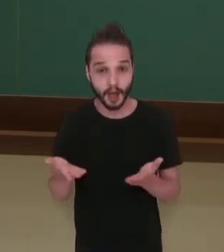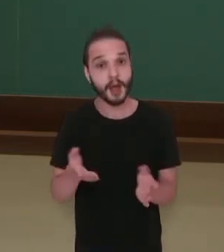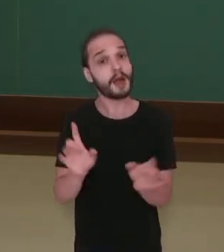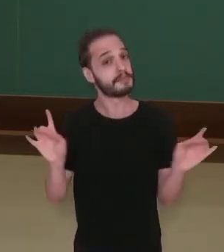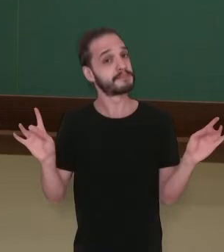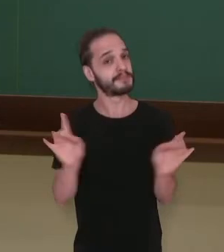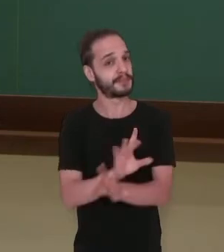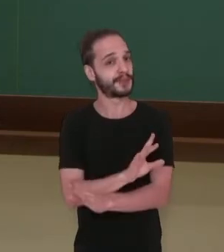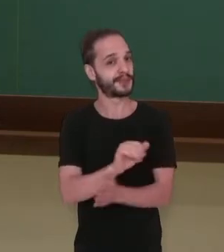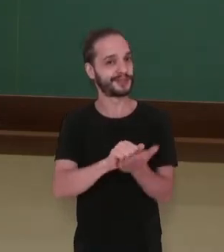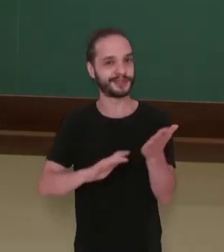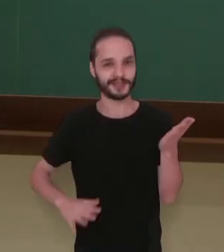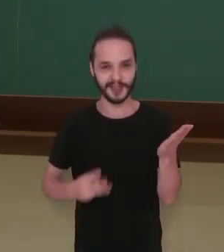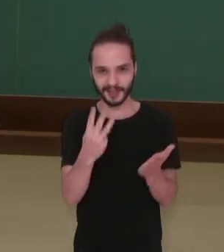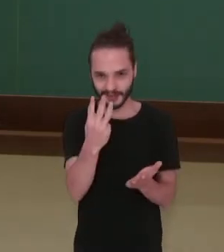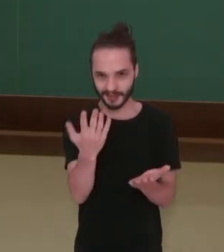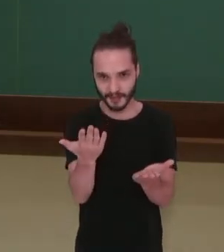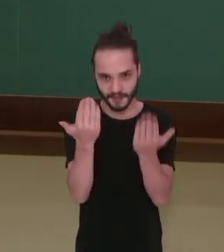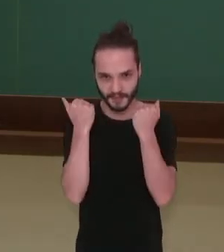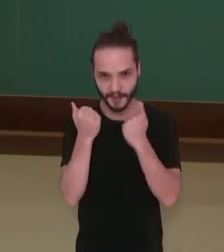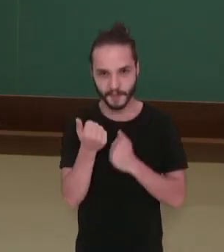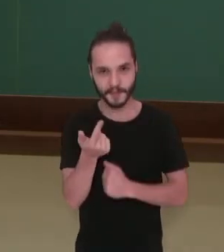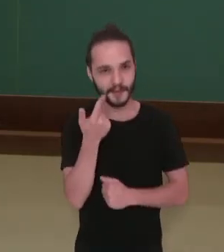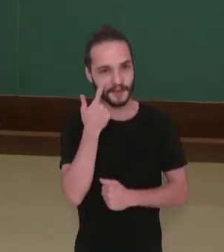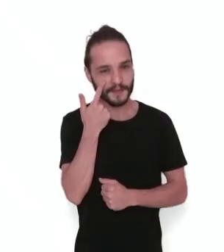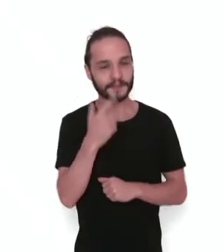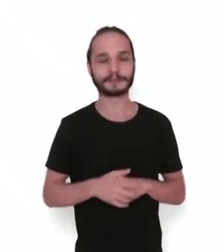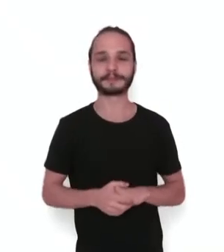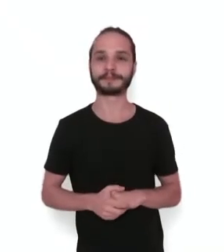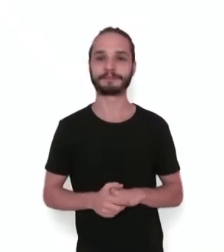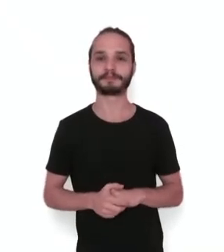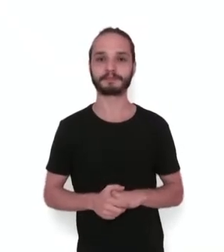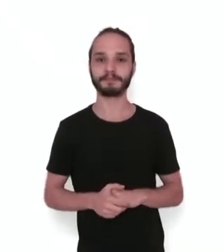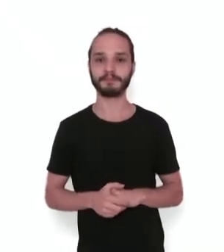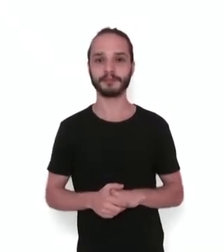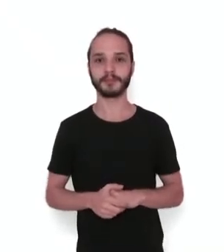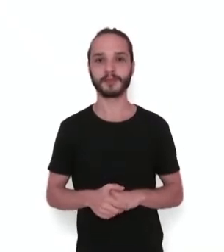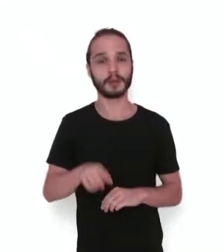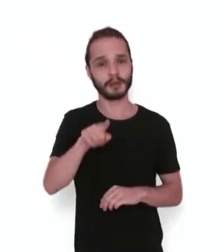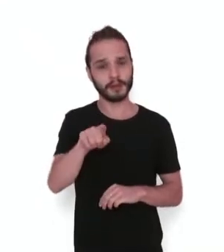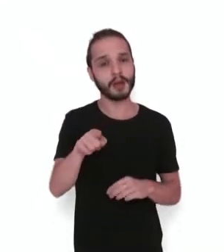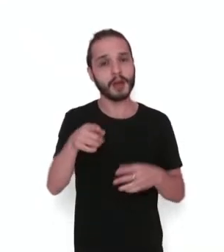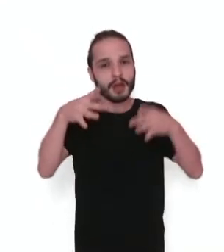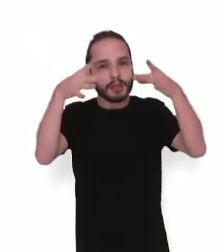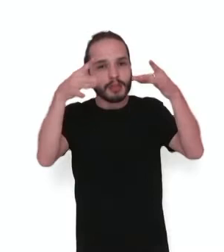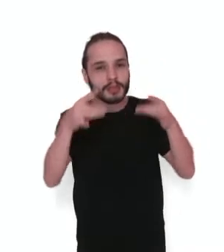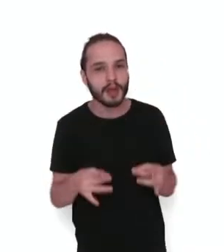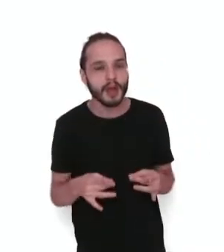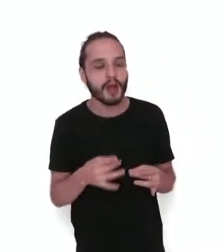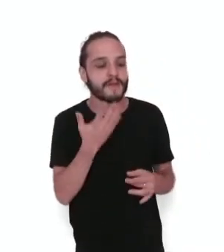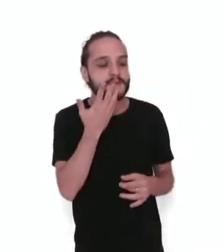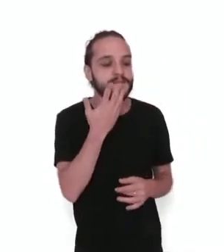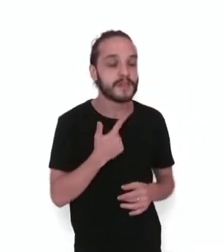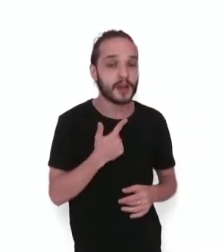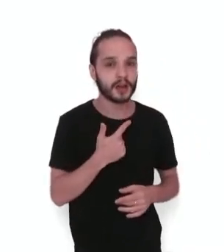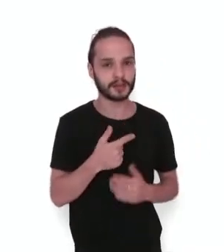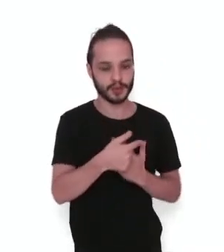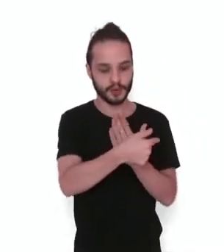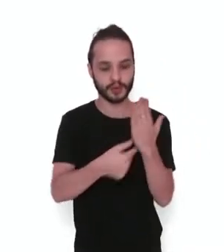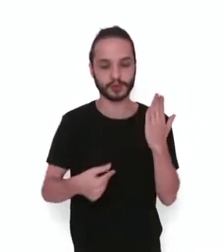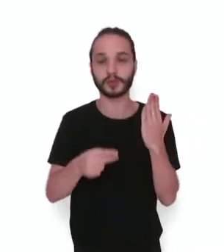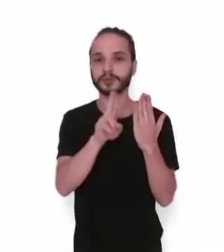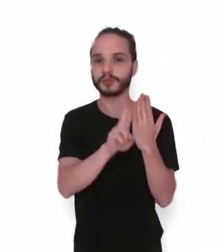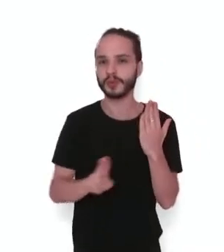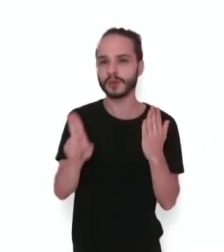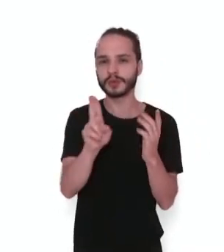para a atividade 3. Vamos lá? Eu te convido. Para descrever sua infância, o eu lírico se utiliza de um jogo de